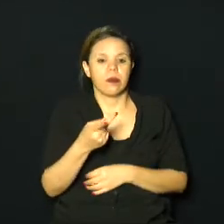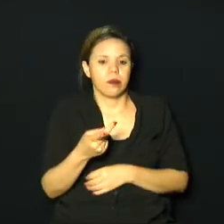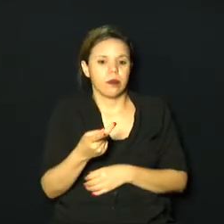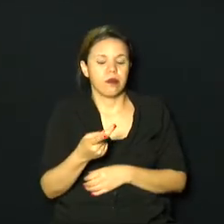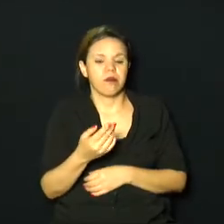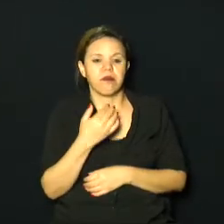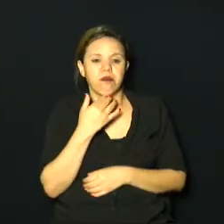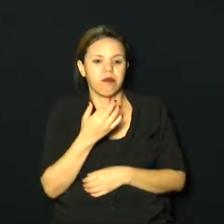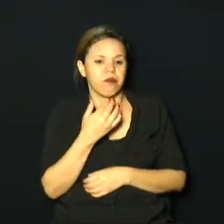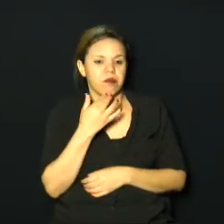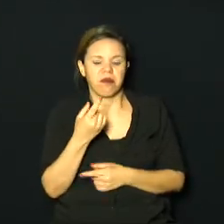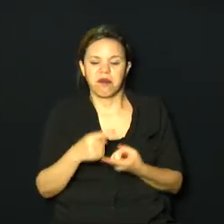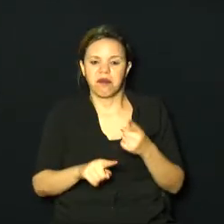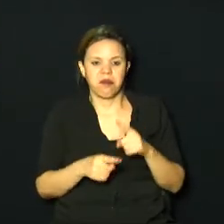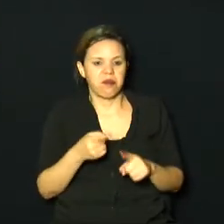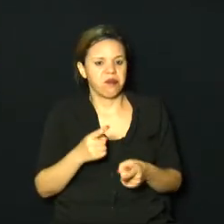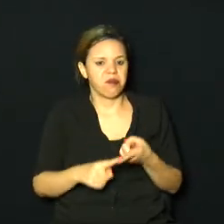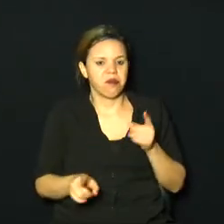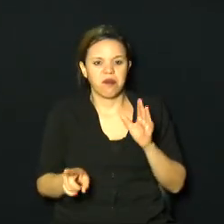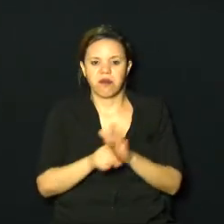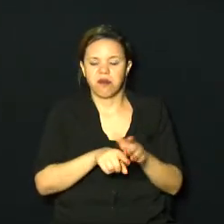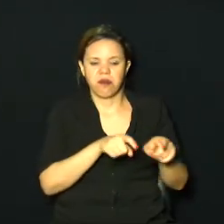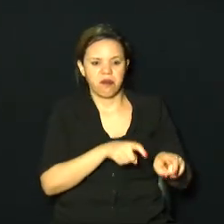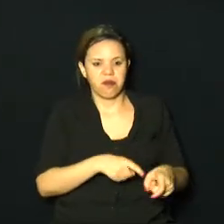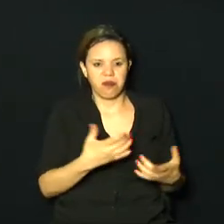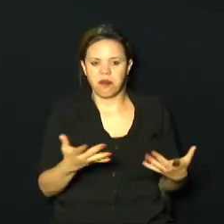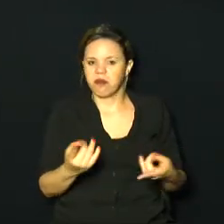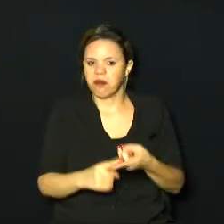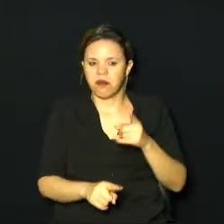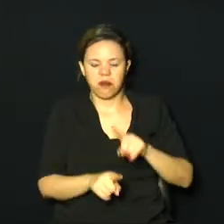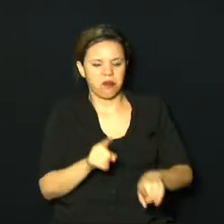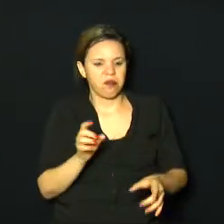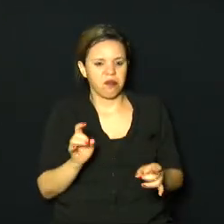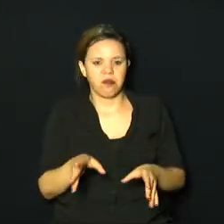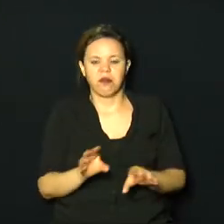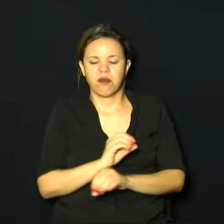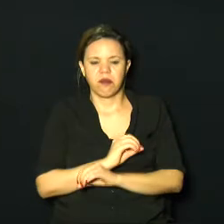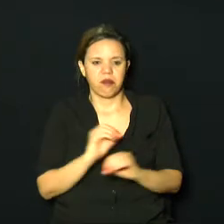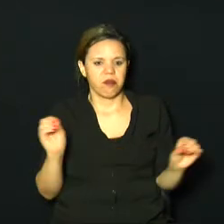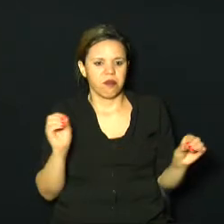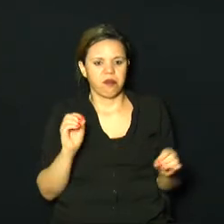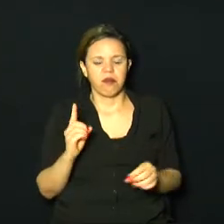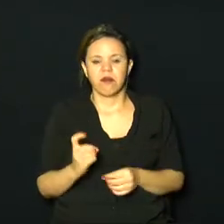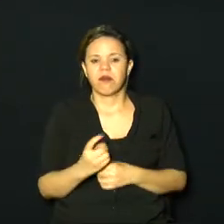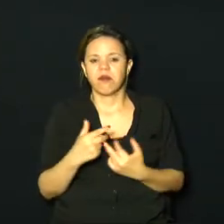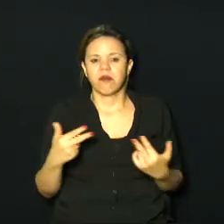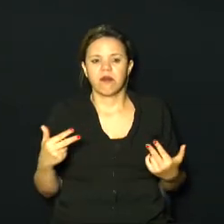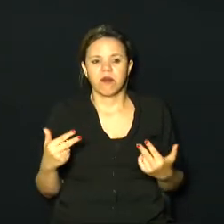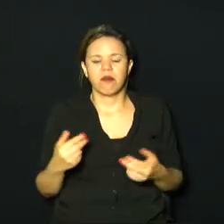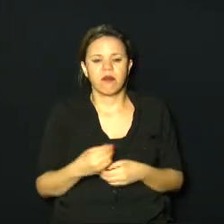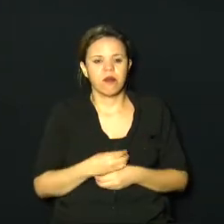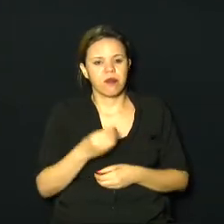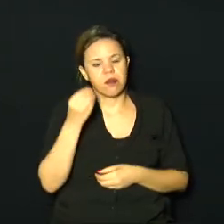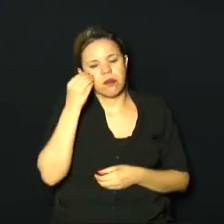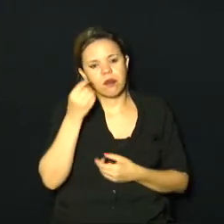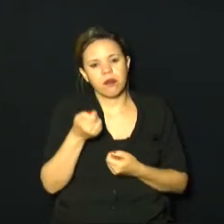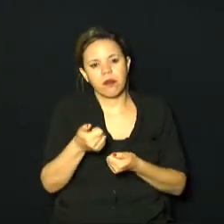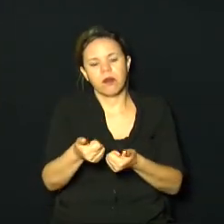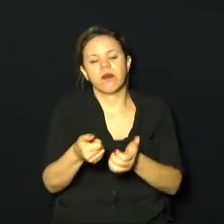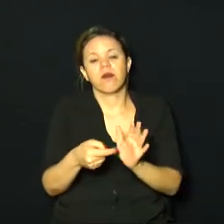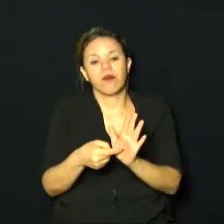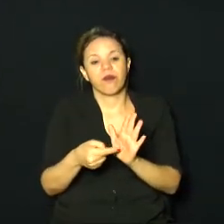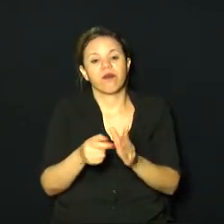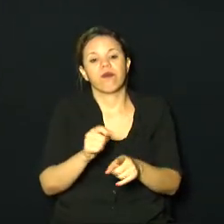tem mais nenhum acordo, o proprietário não quer mais nenhum acordo, e a única coisa, vamos tentar oferecer o auxílio